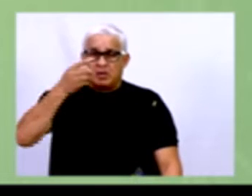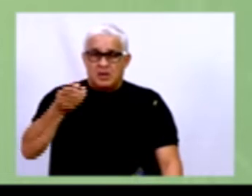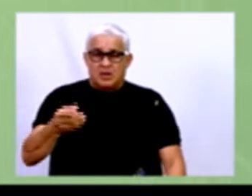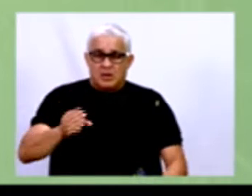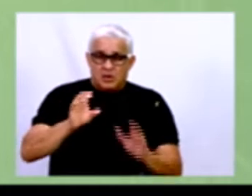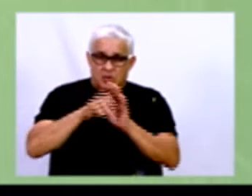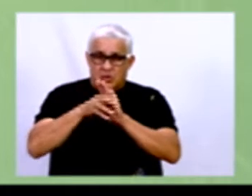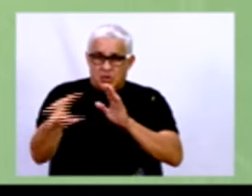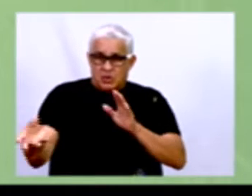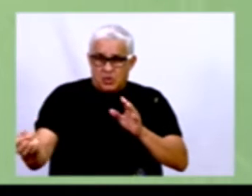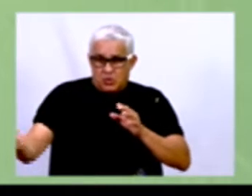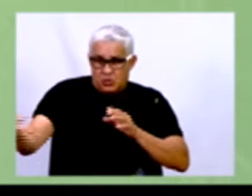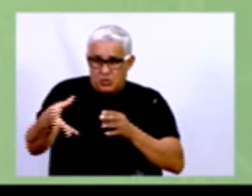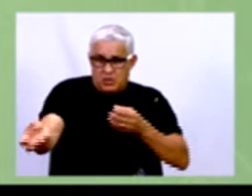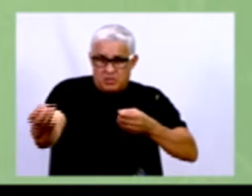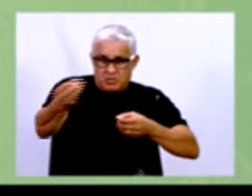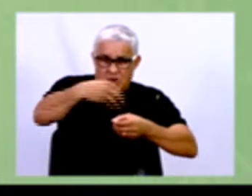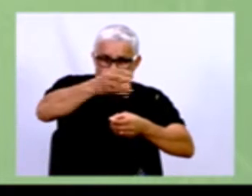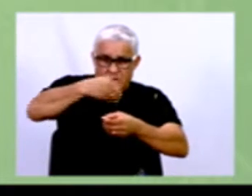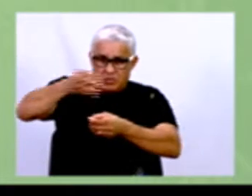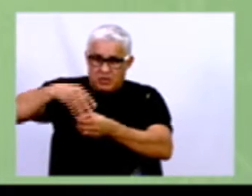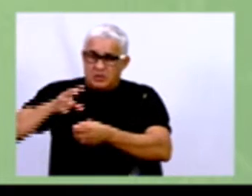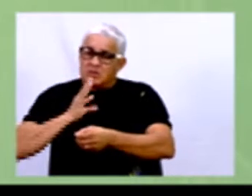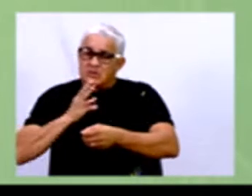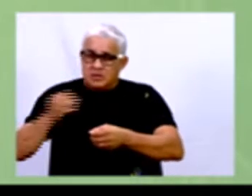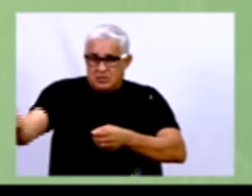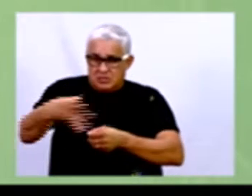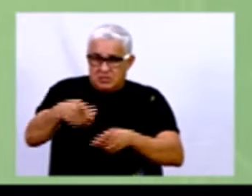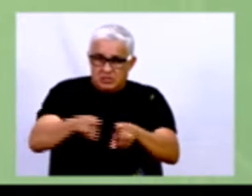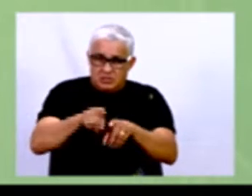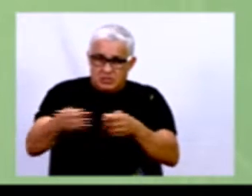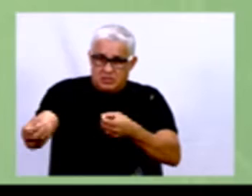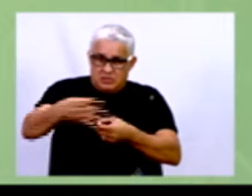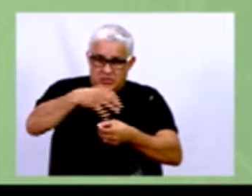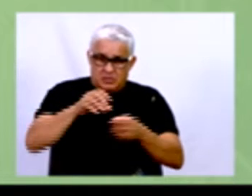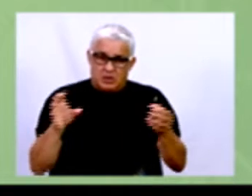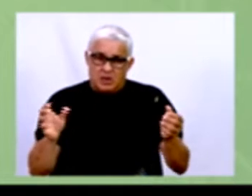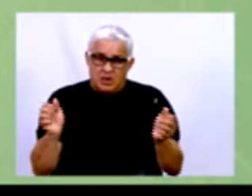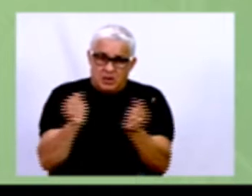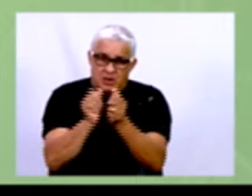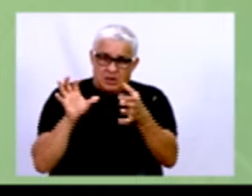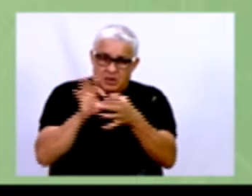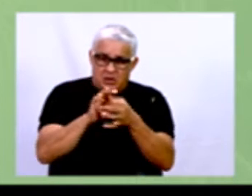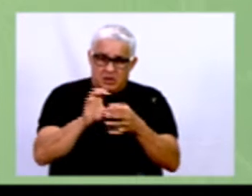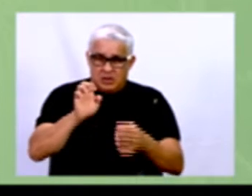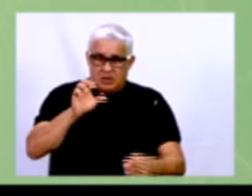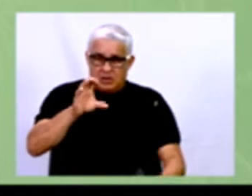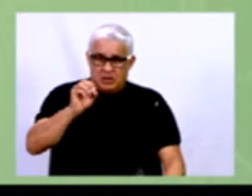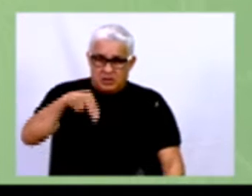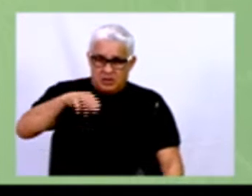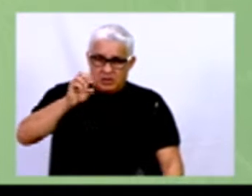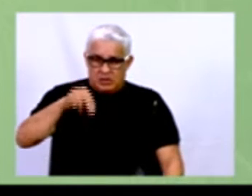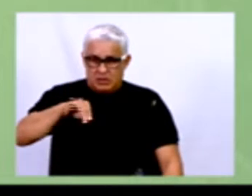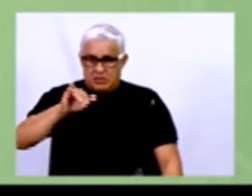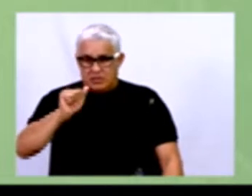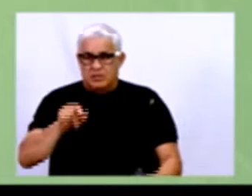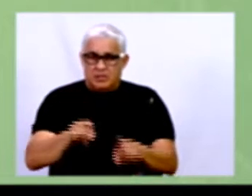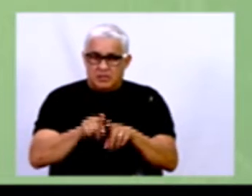conceitos novos, alguns conhecimentos novos ligados à palavra economia. Ela foi ganhando